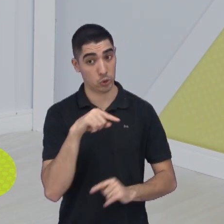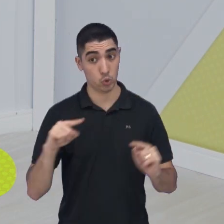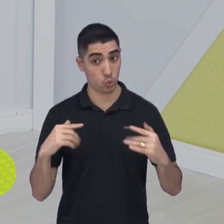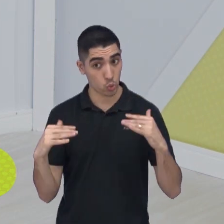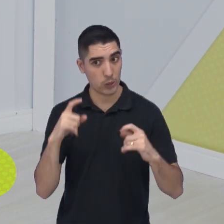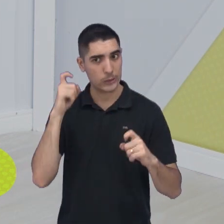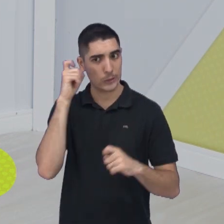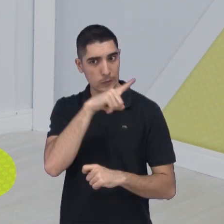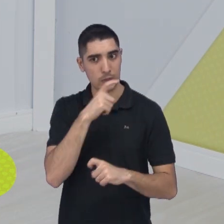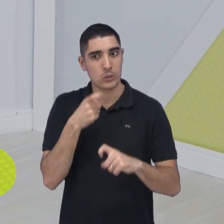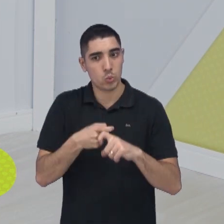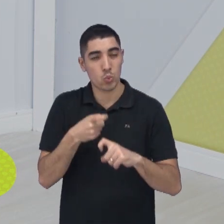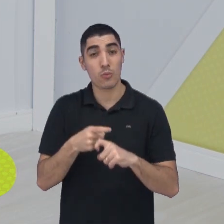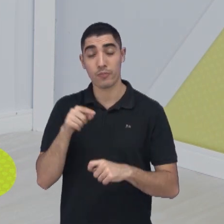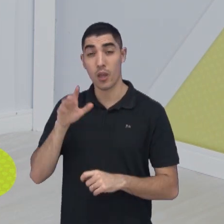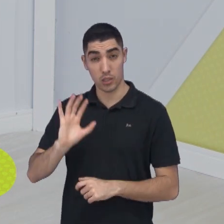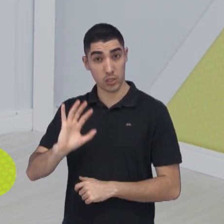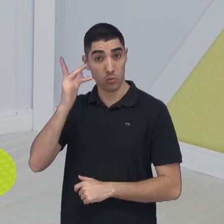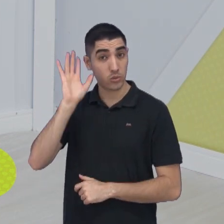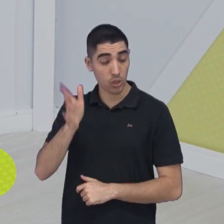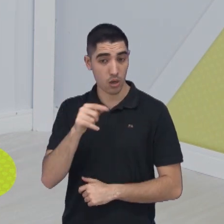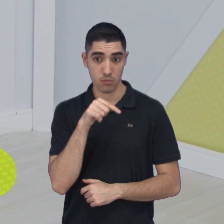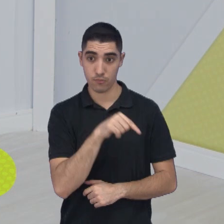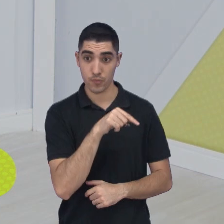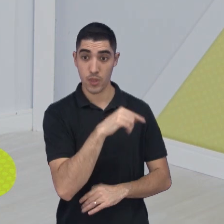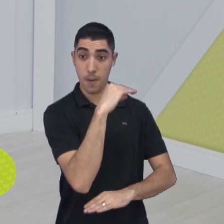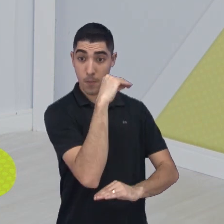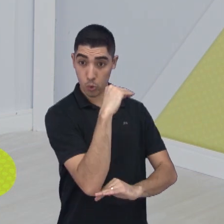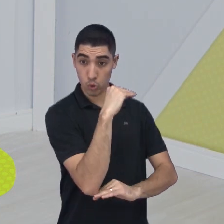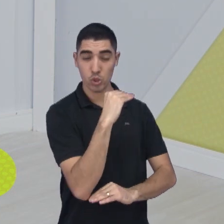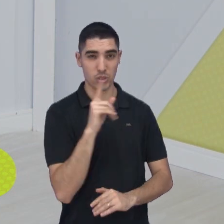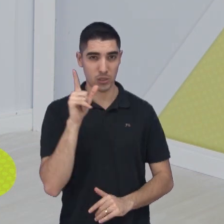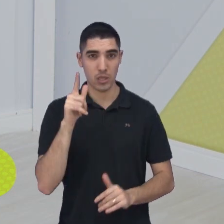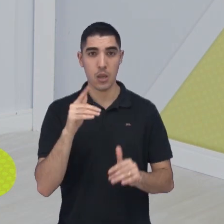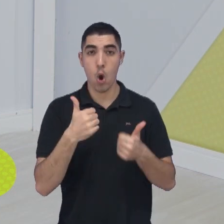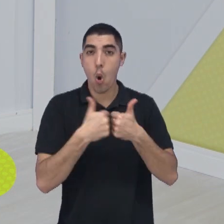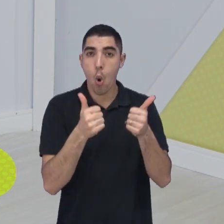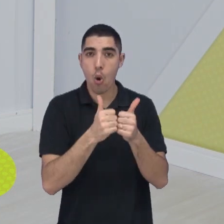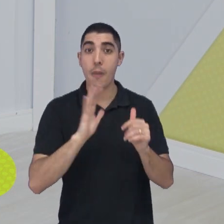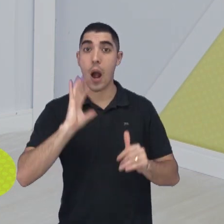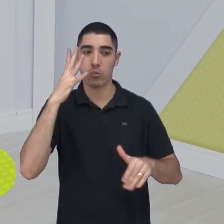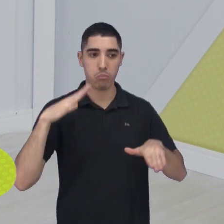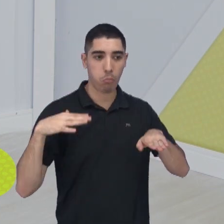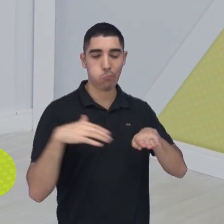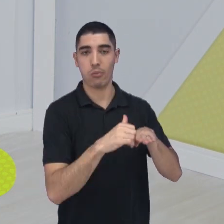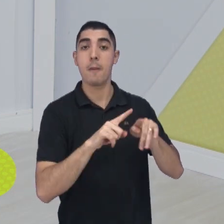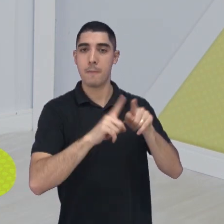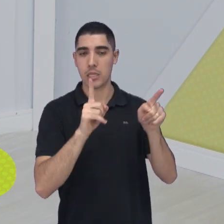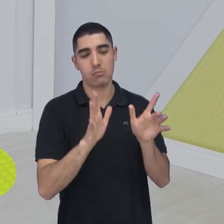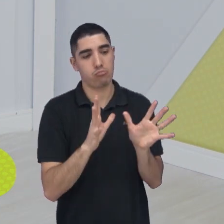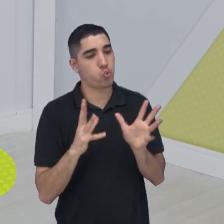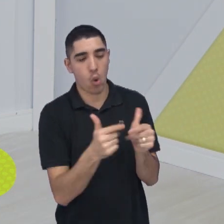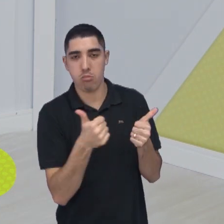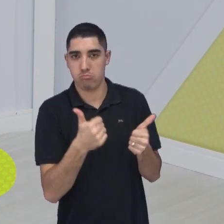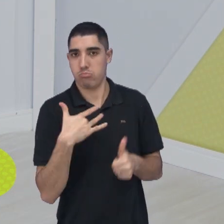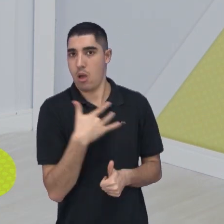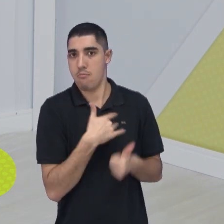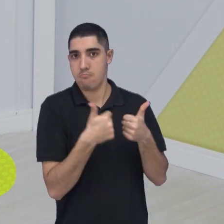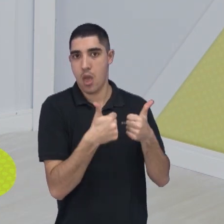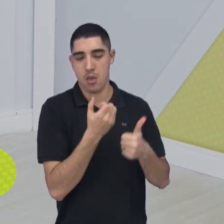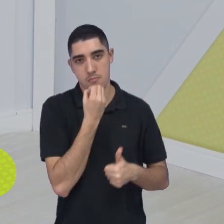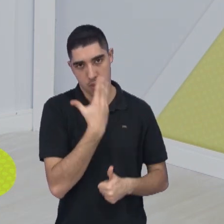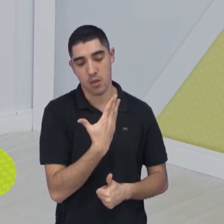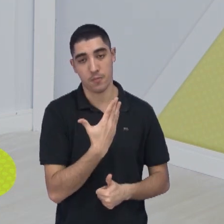independente daquele acidente que o Mogi aconteceu na volta lá de Bauru. Tá tudo ok com todo mundo. Vai acontecer o jogo normalmente amanhã, 18